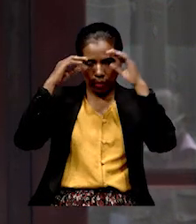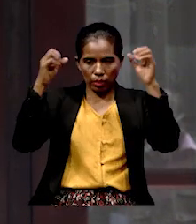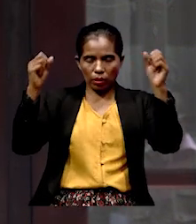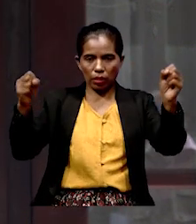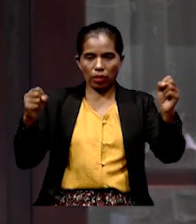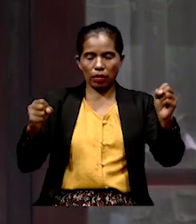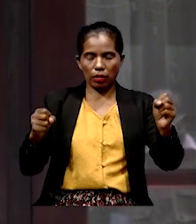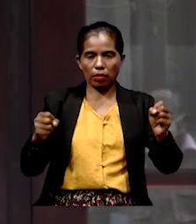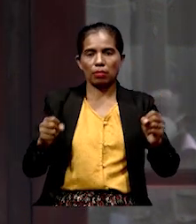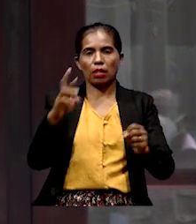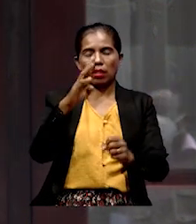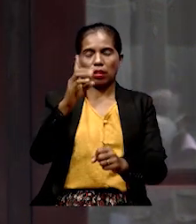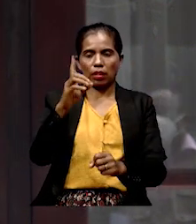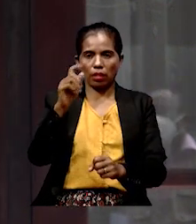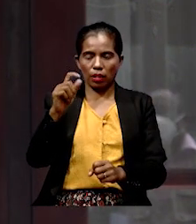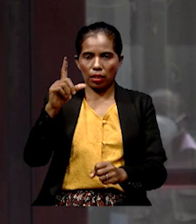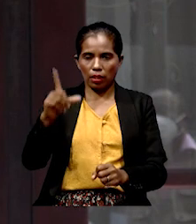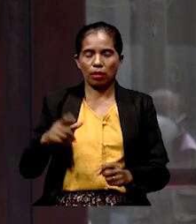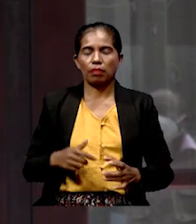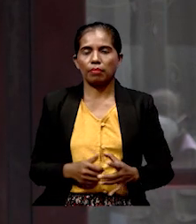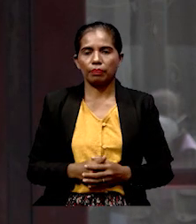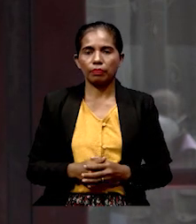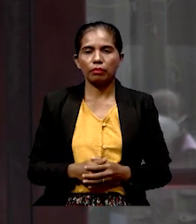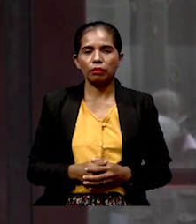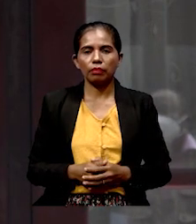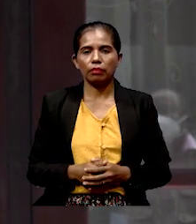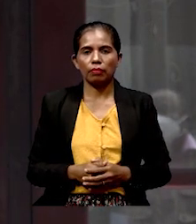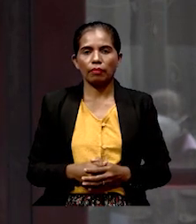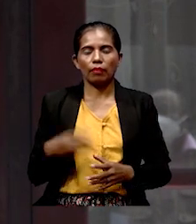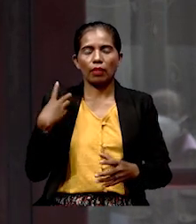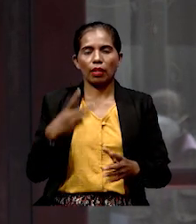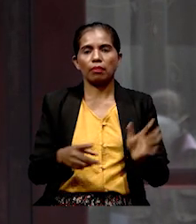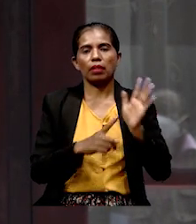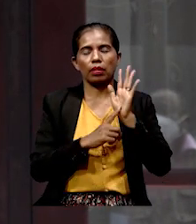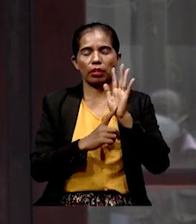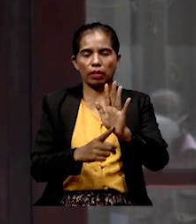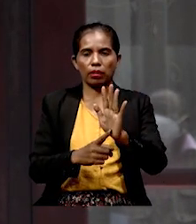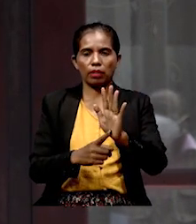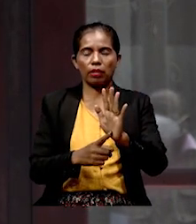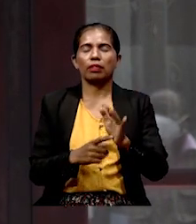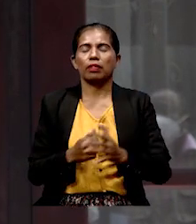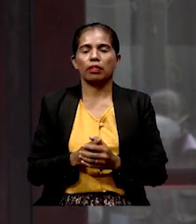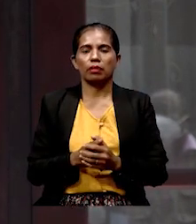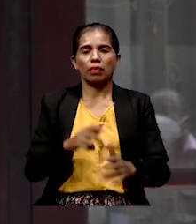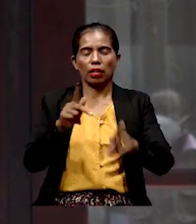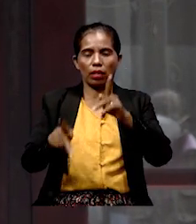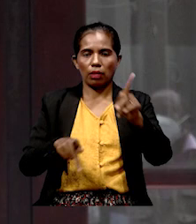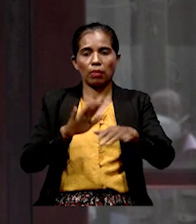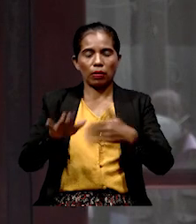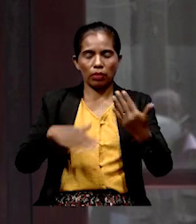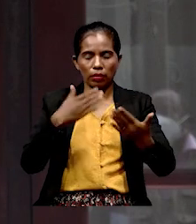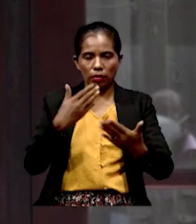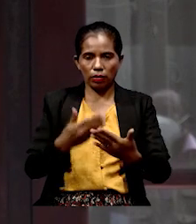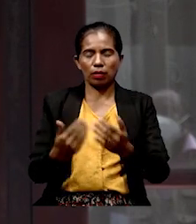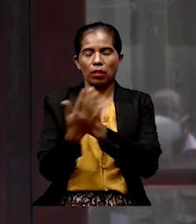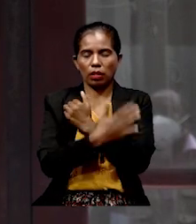República Democrática de Timor-Leste. Viemos manifestar em nome dos povos, dos países